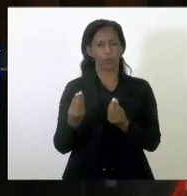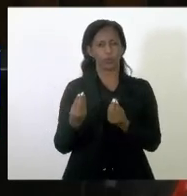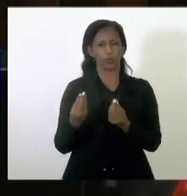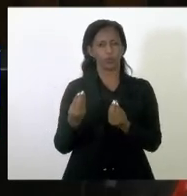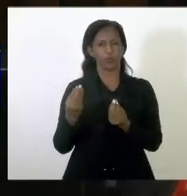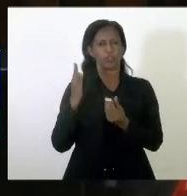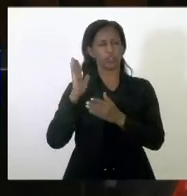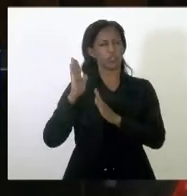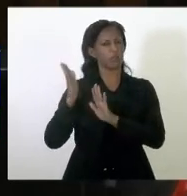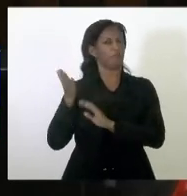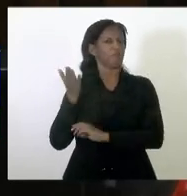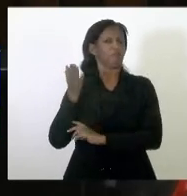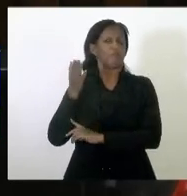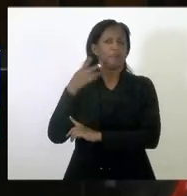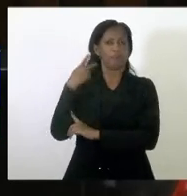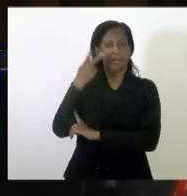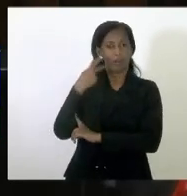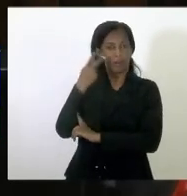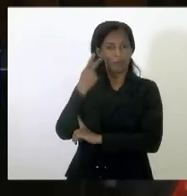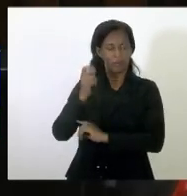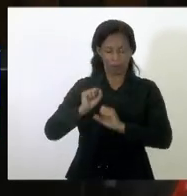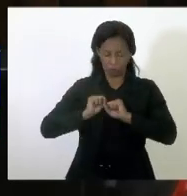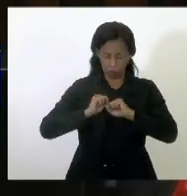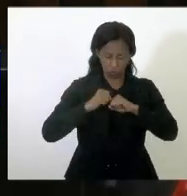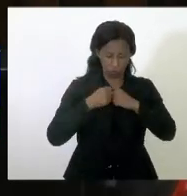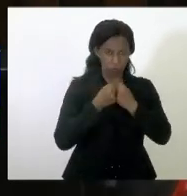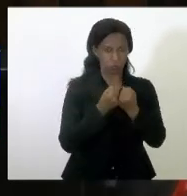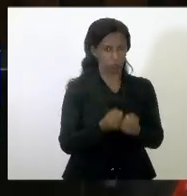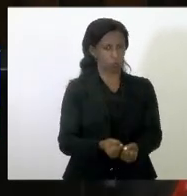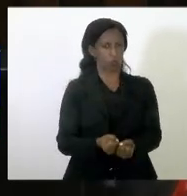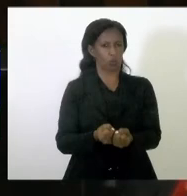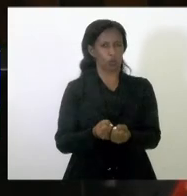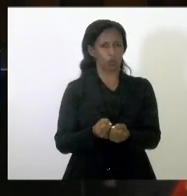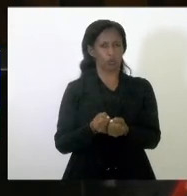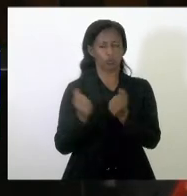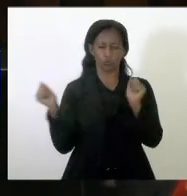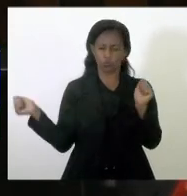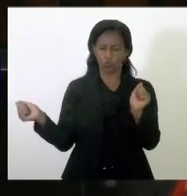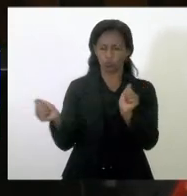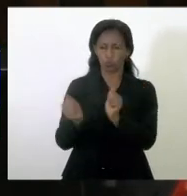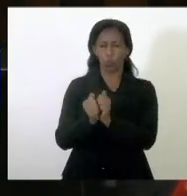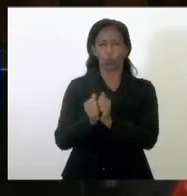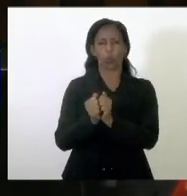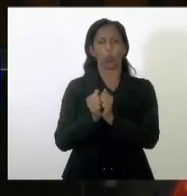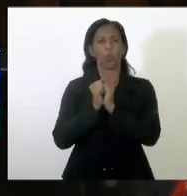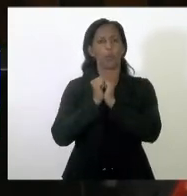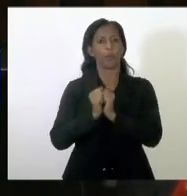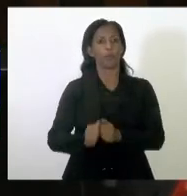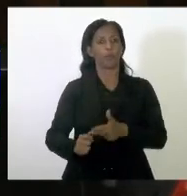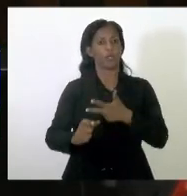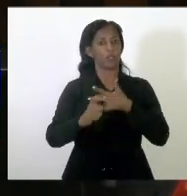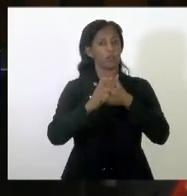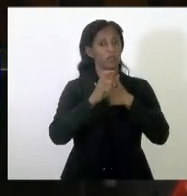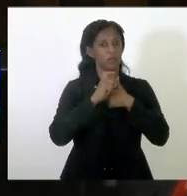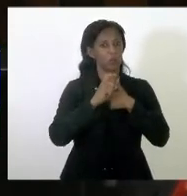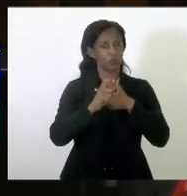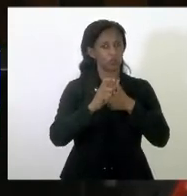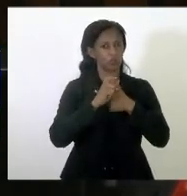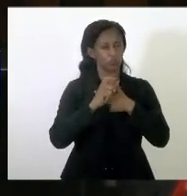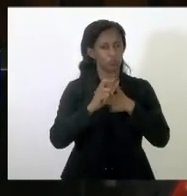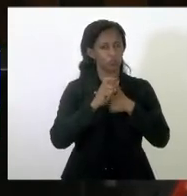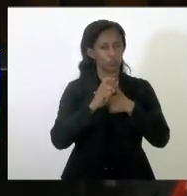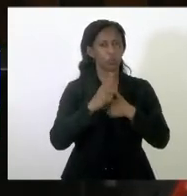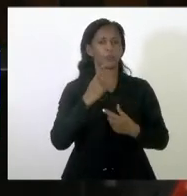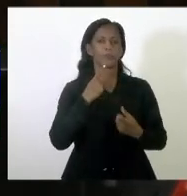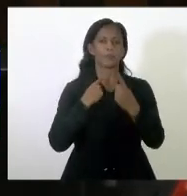de muitos parlamentares, mas também um esforço concatenado com o Poder Executivo. Quero aqui deixar claro o desejo do